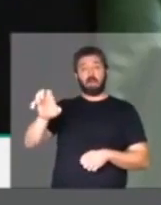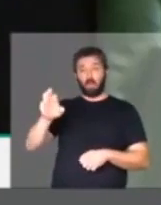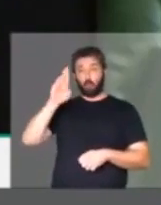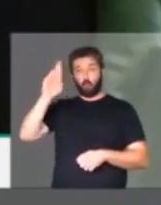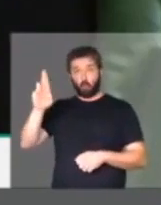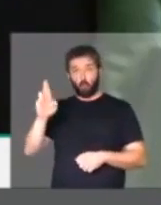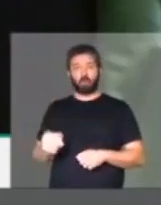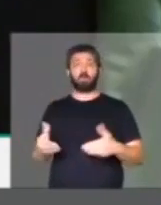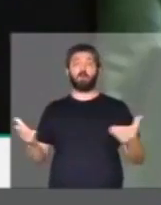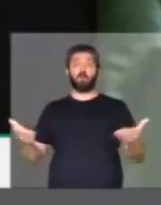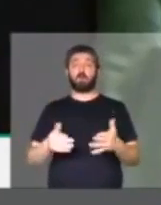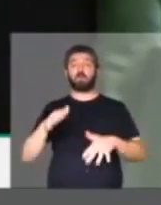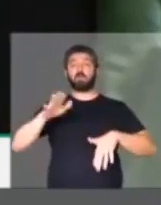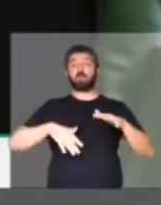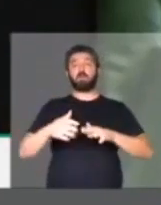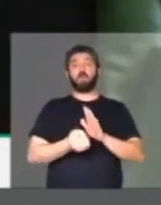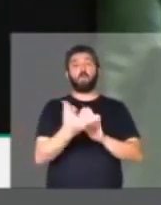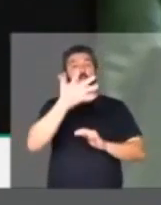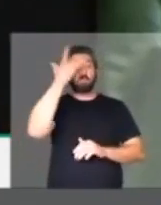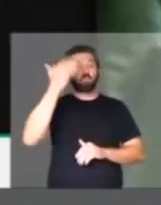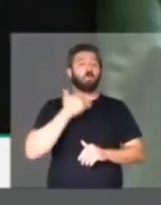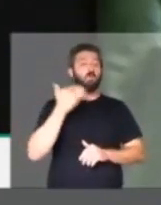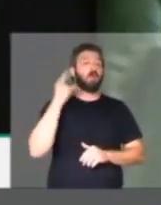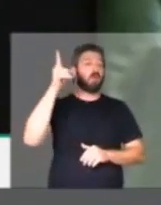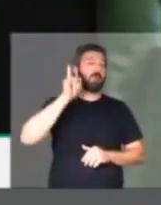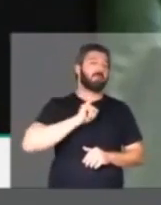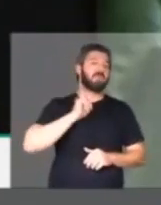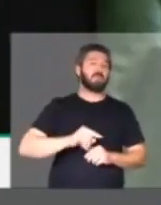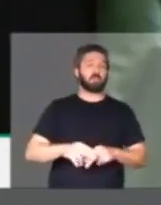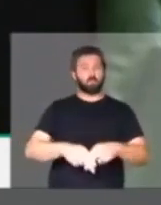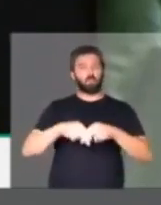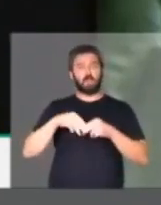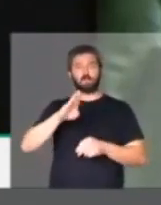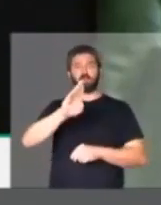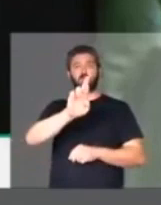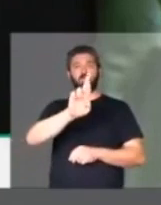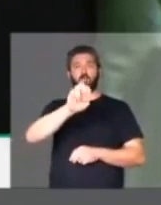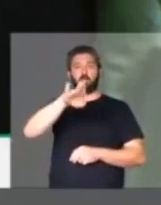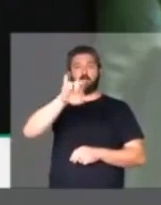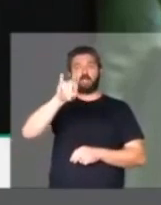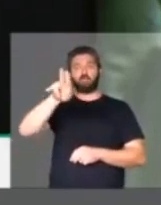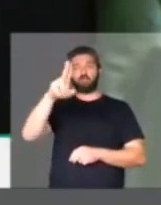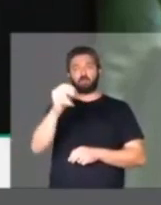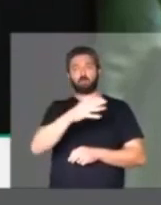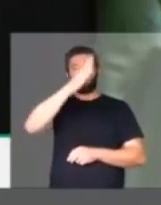gente não tivesse hoje contando corpos em Minas Gerais com a tragédia de Brumadinho.